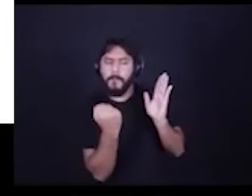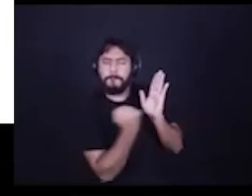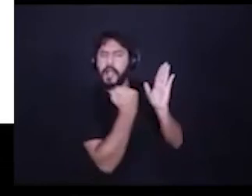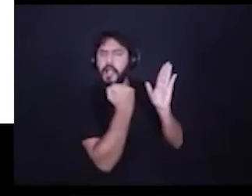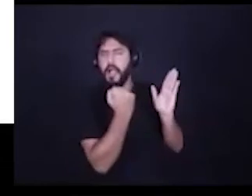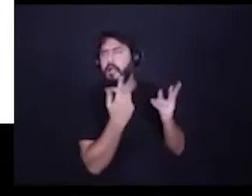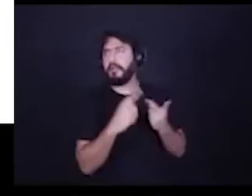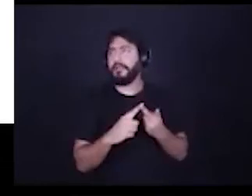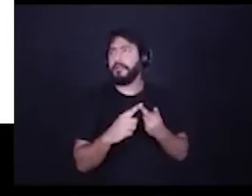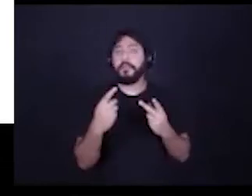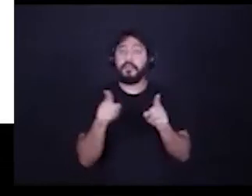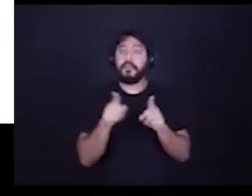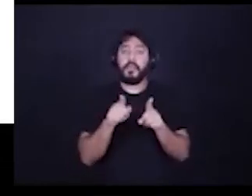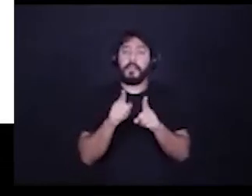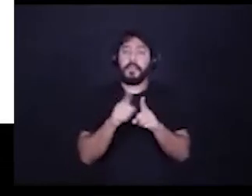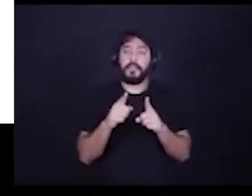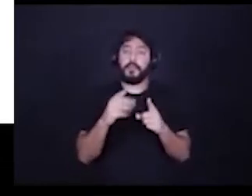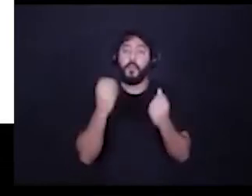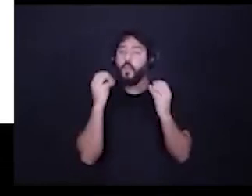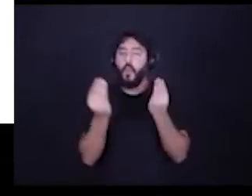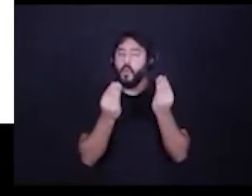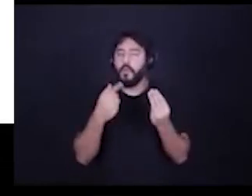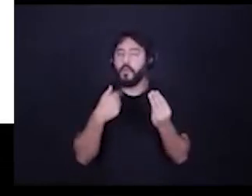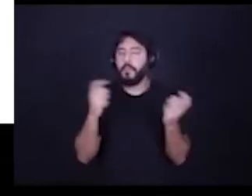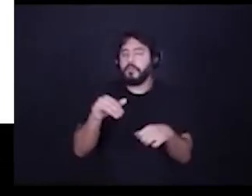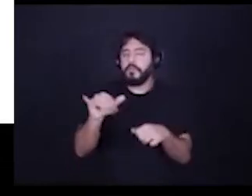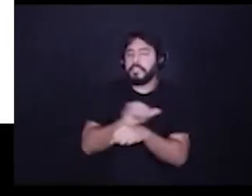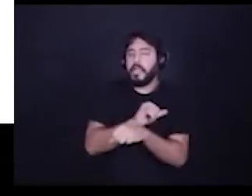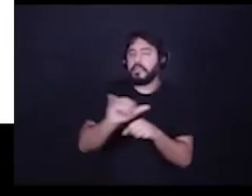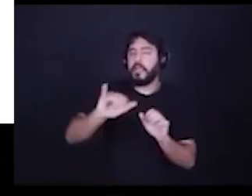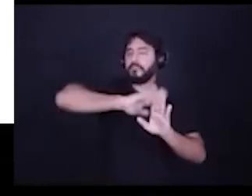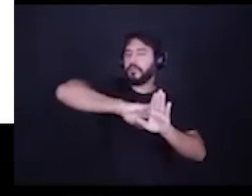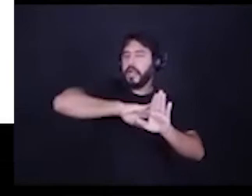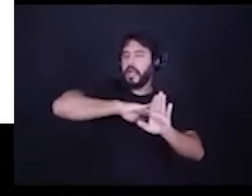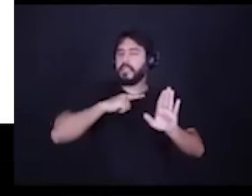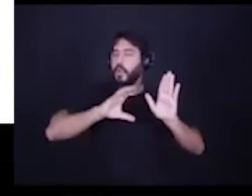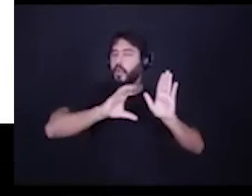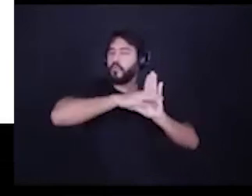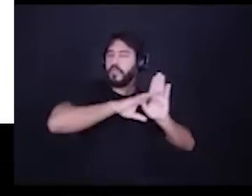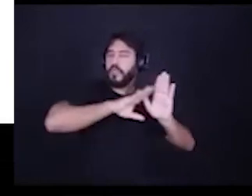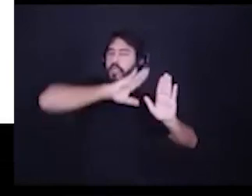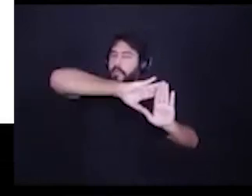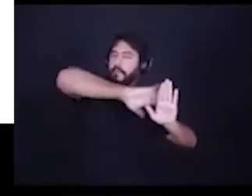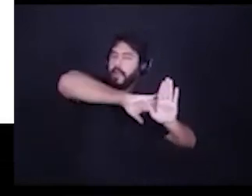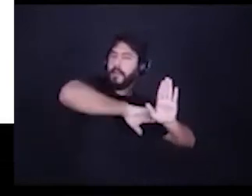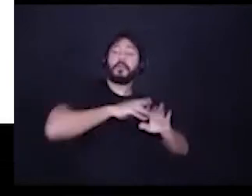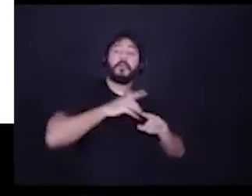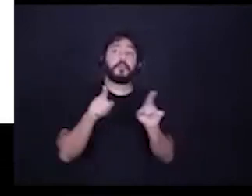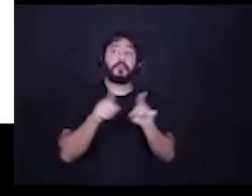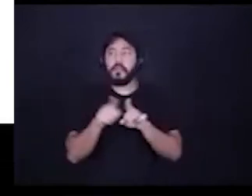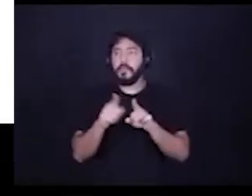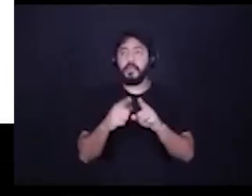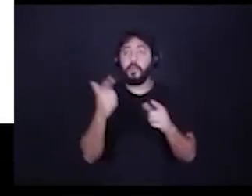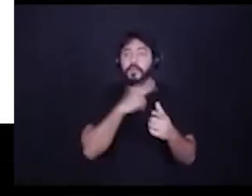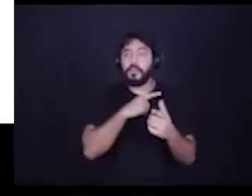como que eu posso ser menos literal, como que eu posso rumar para um ambiente de total complexidade de comunicação.